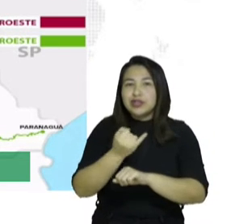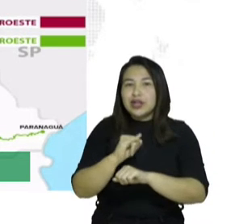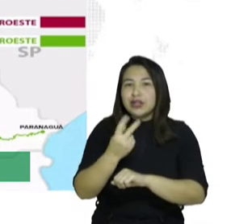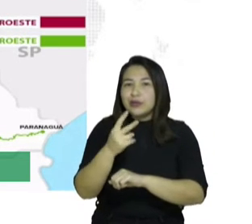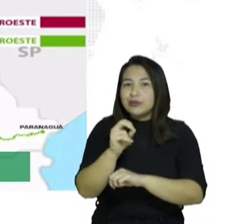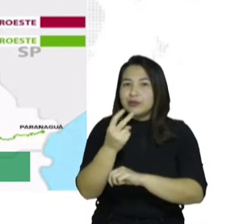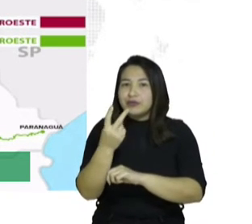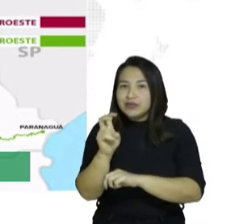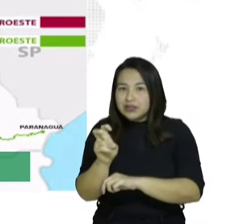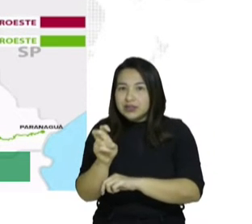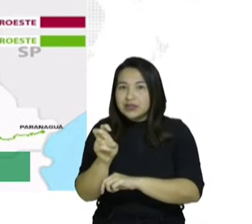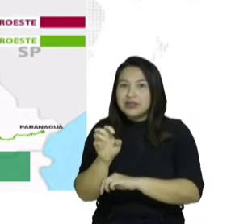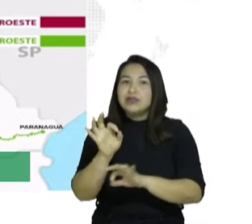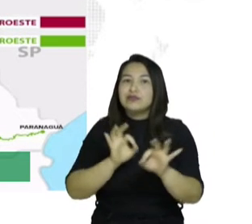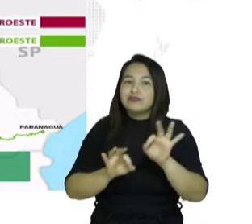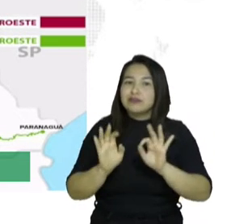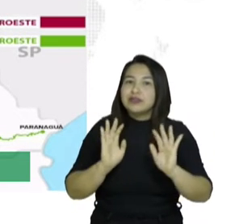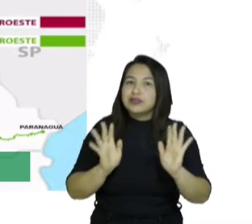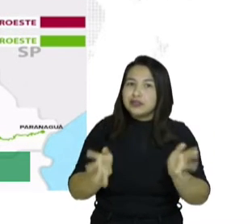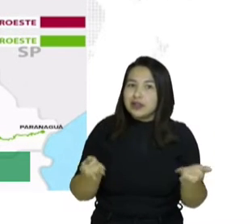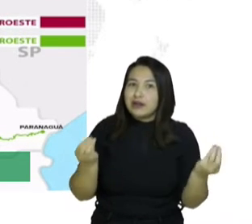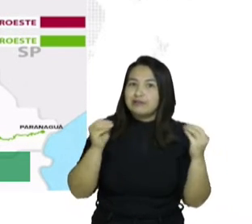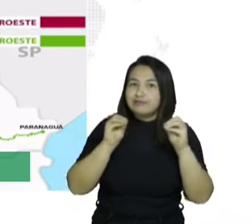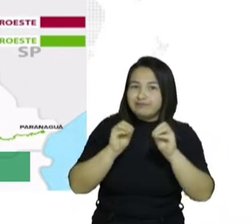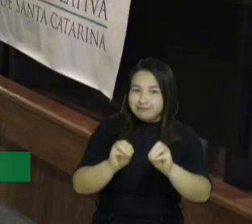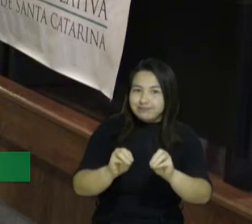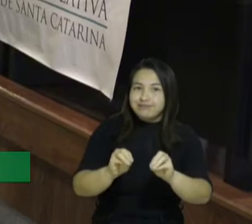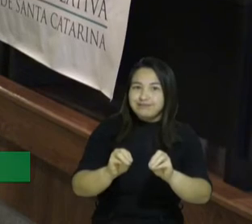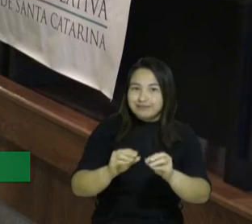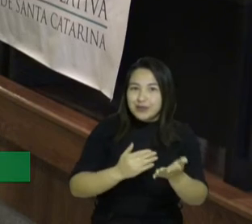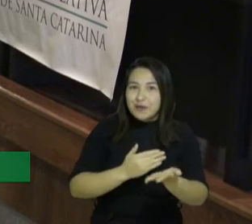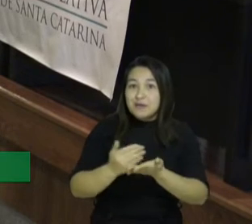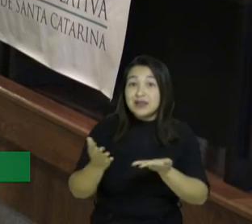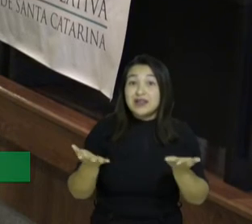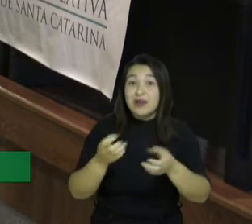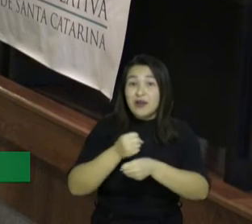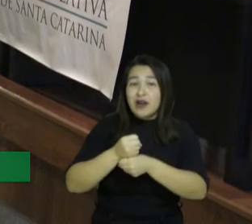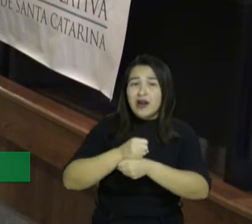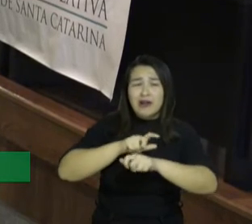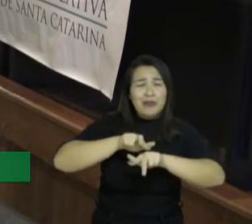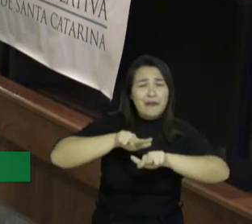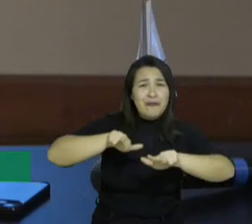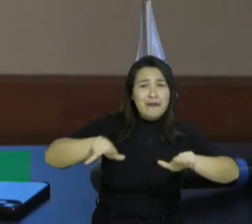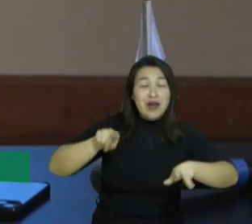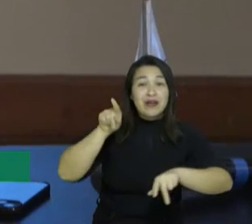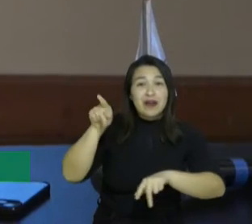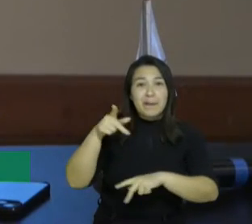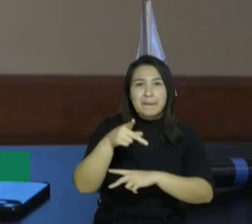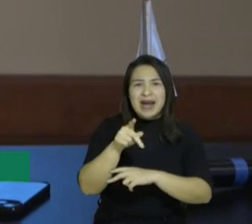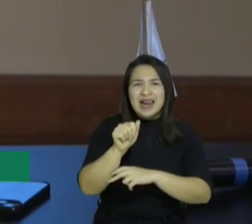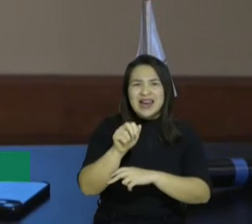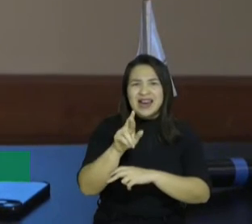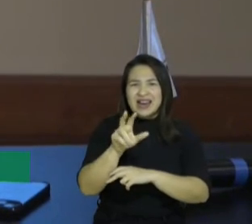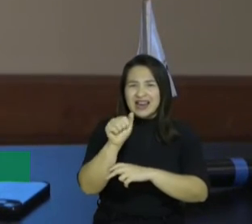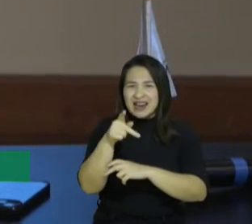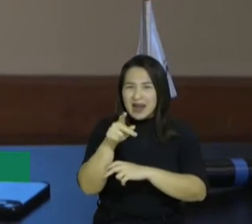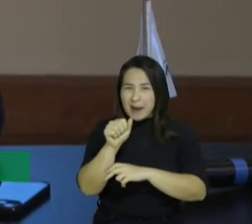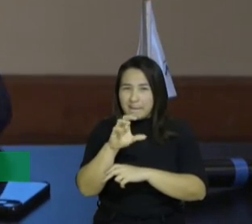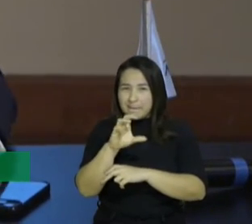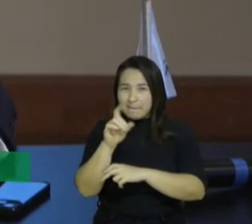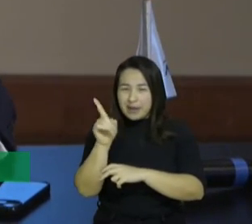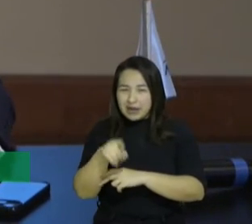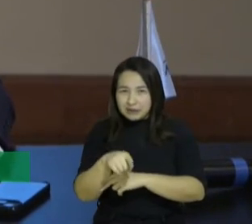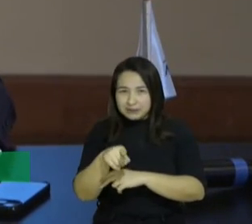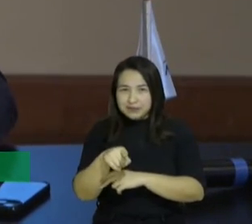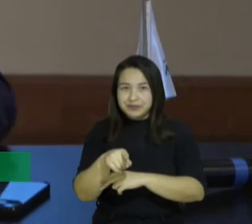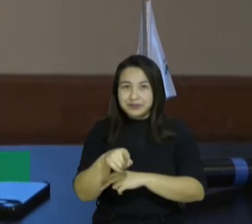diretamente envolvido nele quando tava no Chile há várias reuniões esse ano vai haver uma reunião lá em Tarapacá Governador tá foi convidado